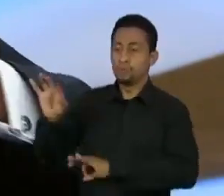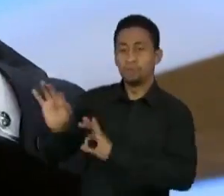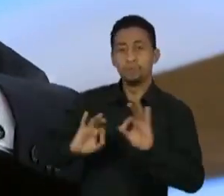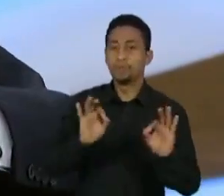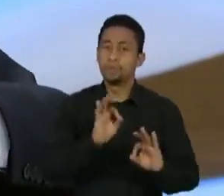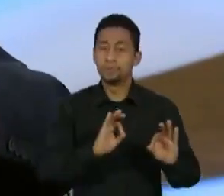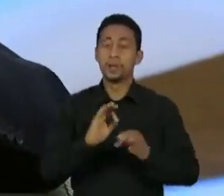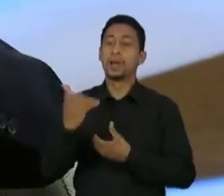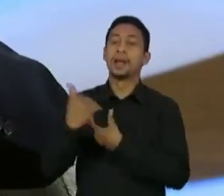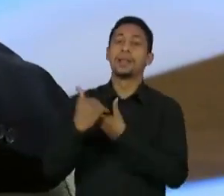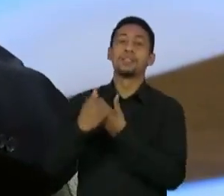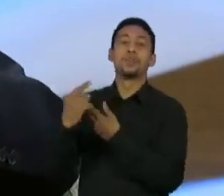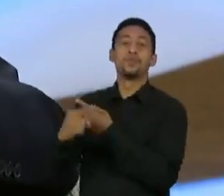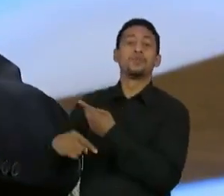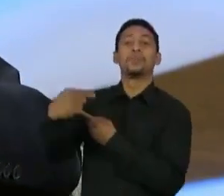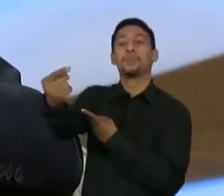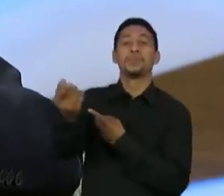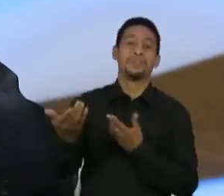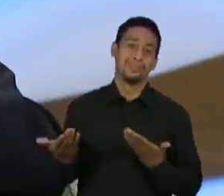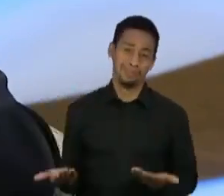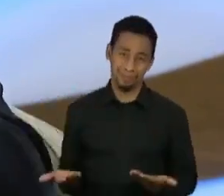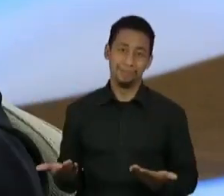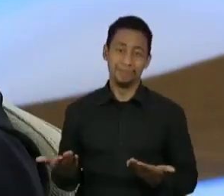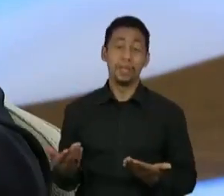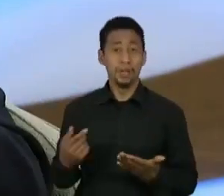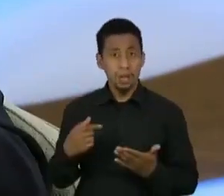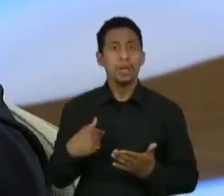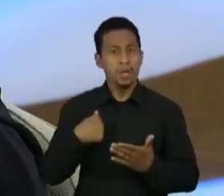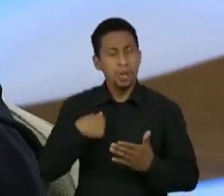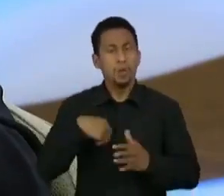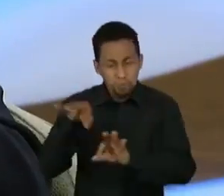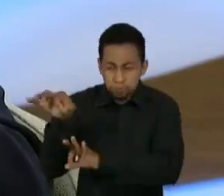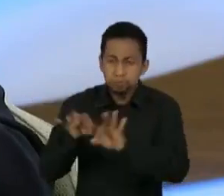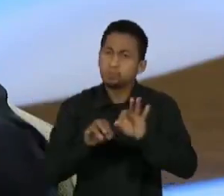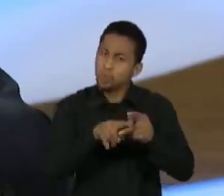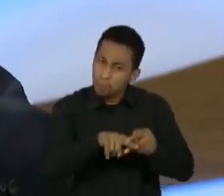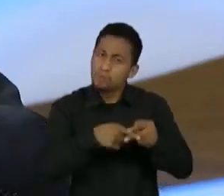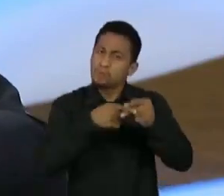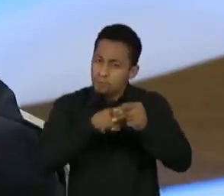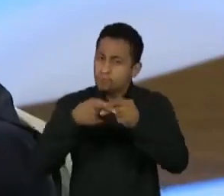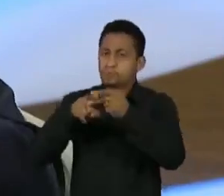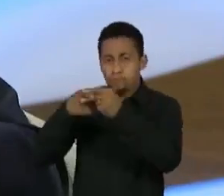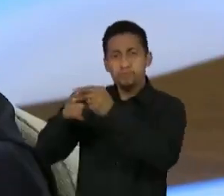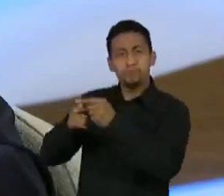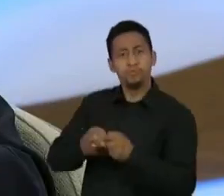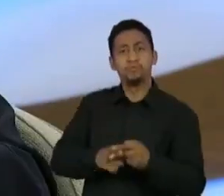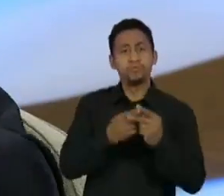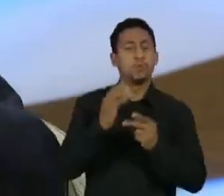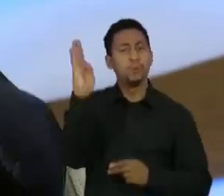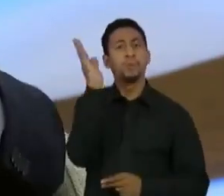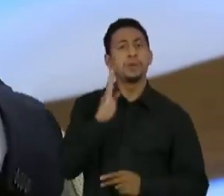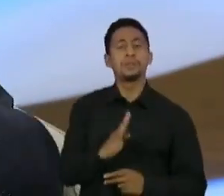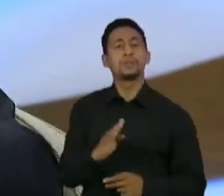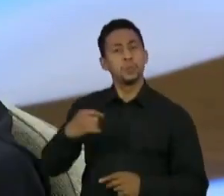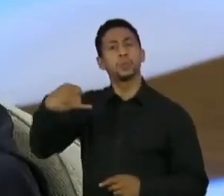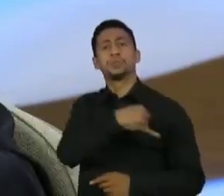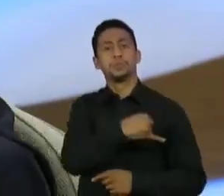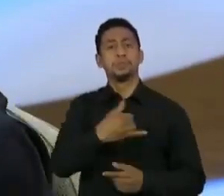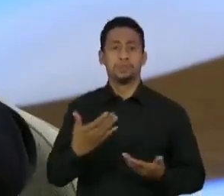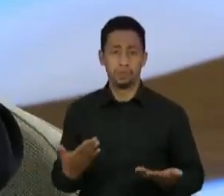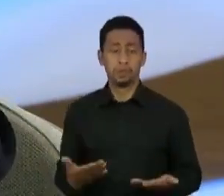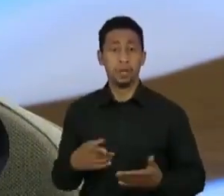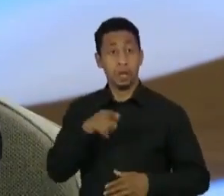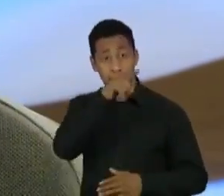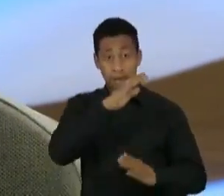temas. Nós entregamos um país arrumado e fizemos uma transição muito pacífica. Você sabe que o Padilha, lá na Casa